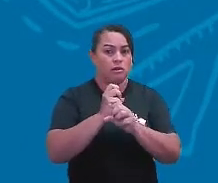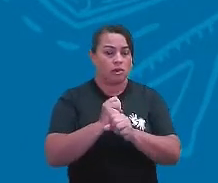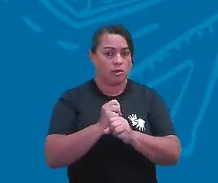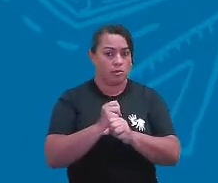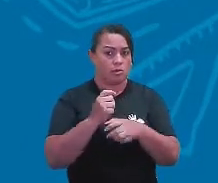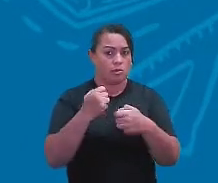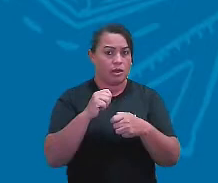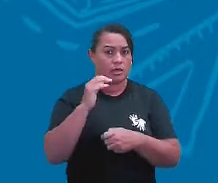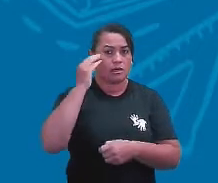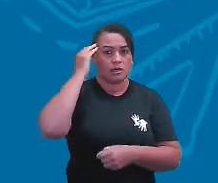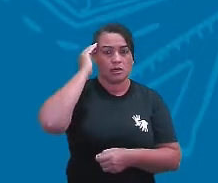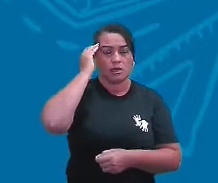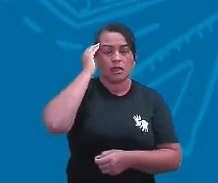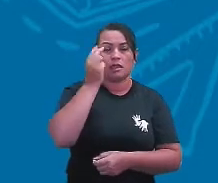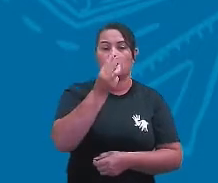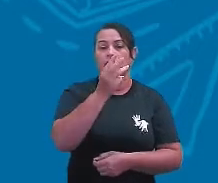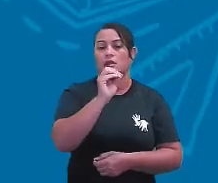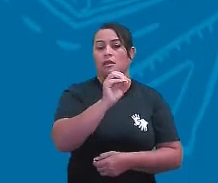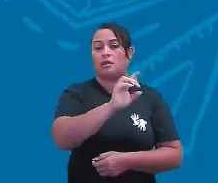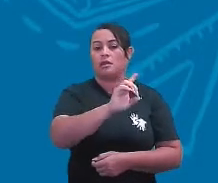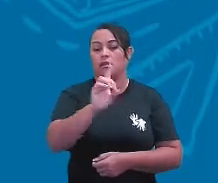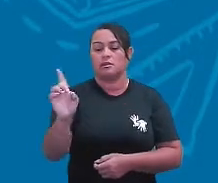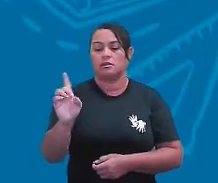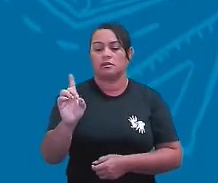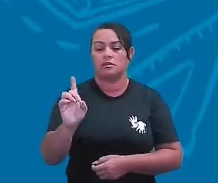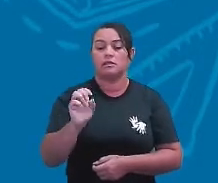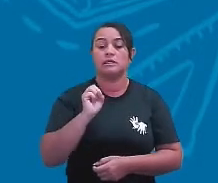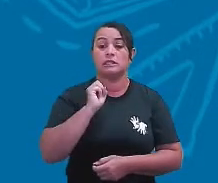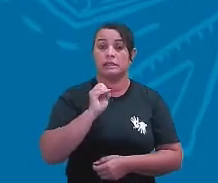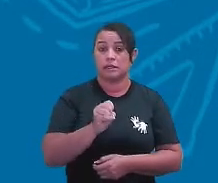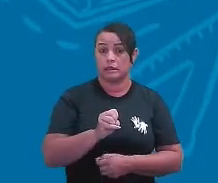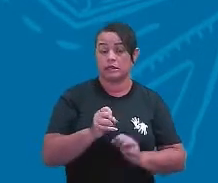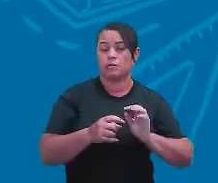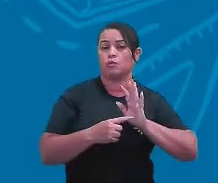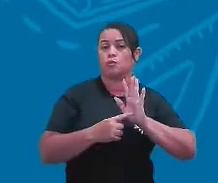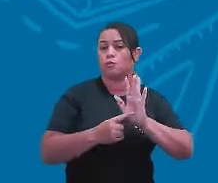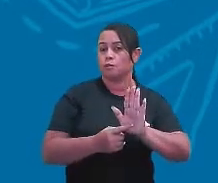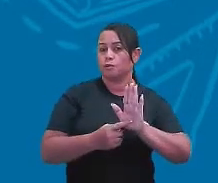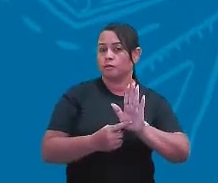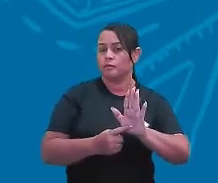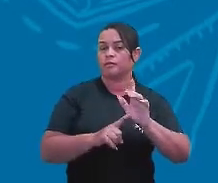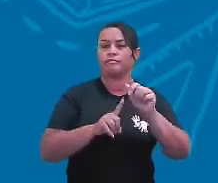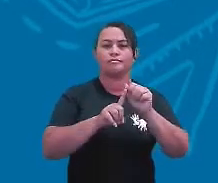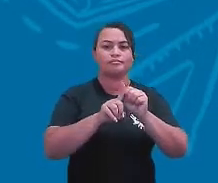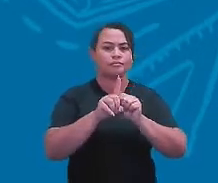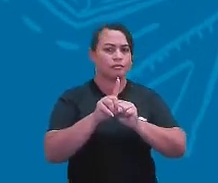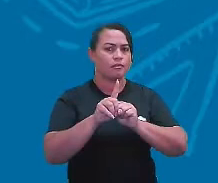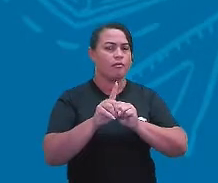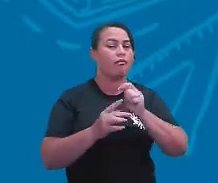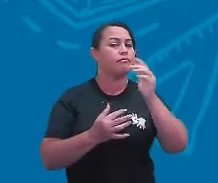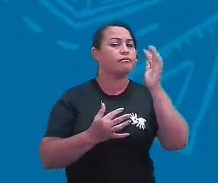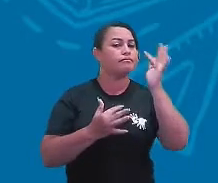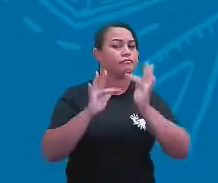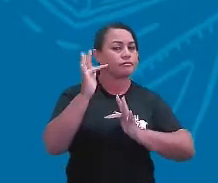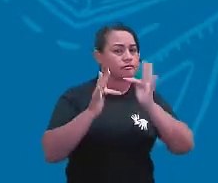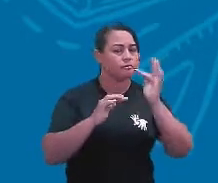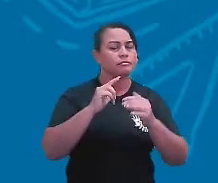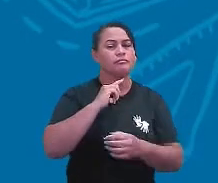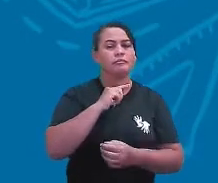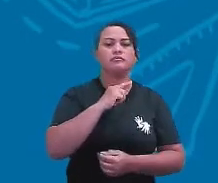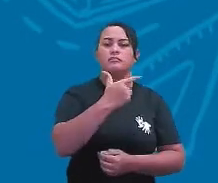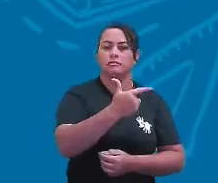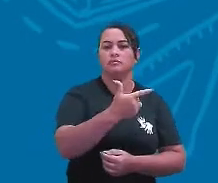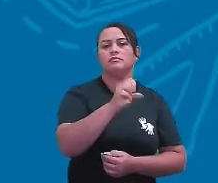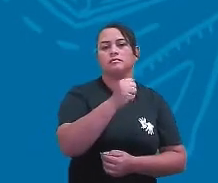faço o cálculo em cima de 30 dias. Tá bom? Se ele representar o mês de fevereiro, que tem 28